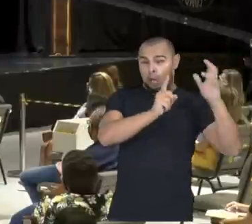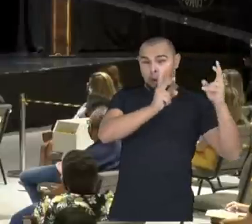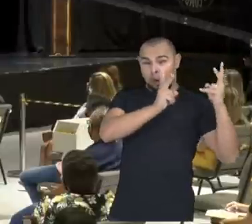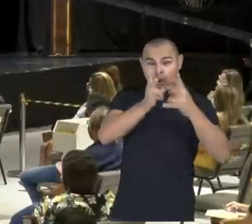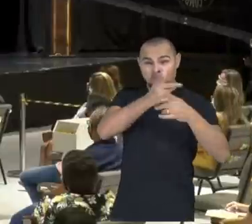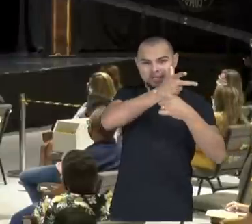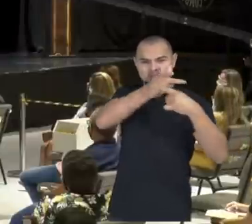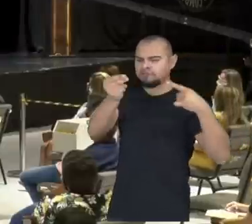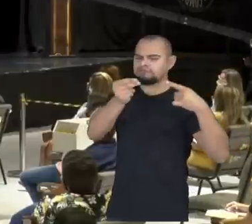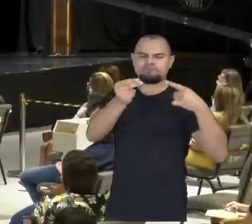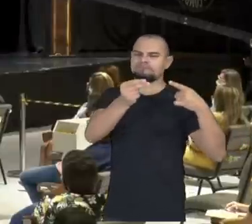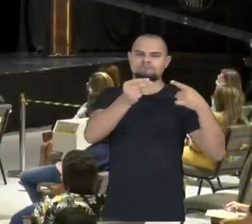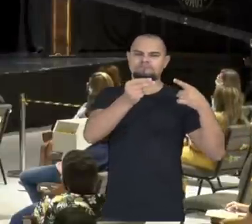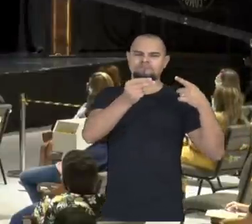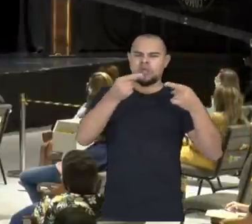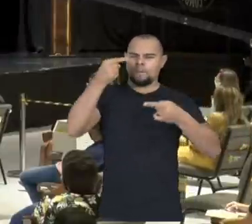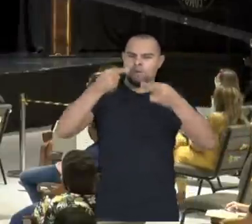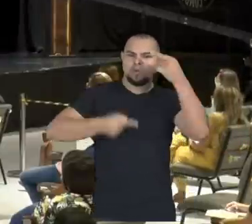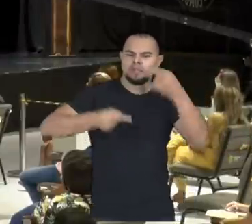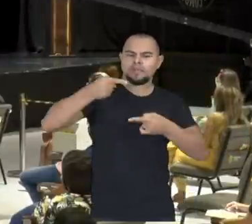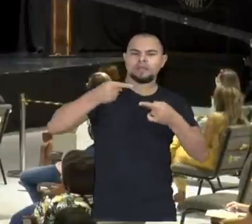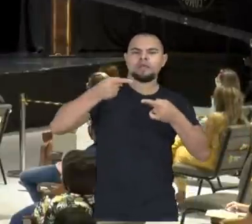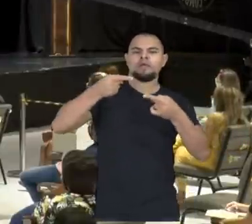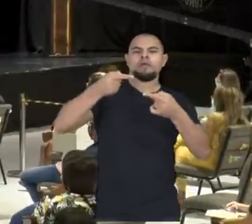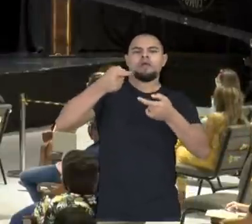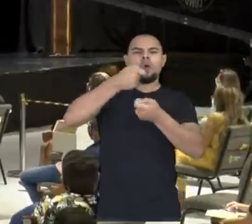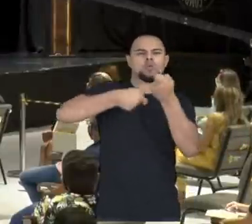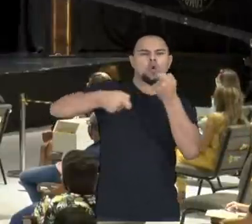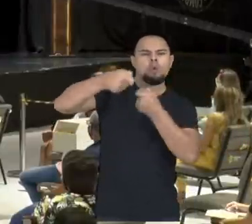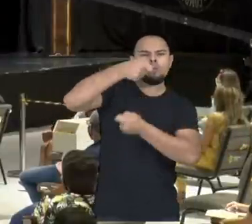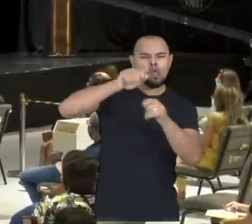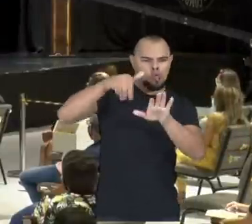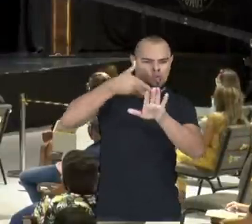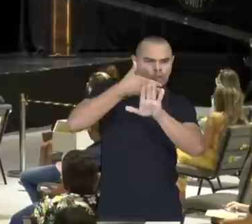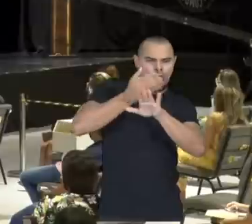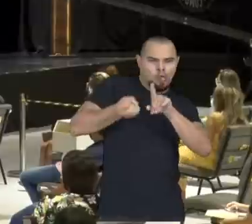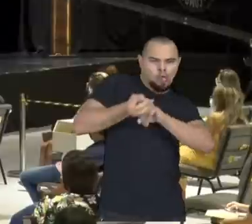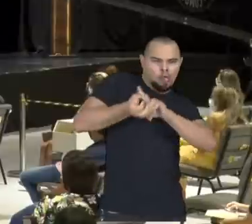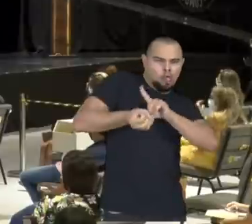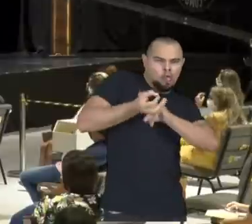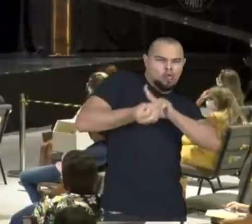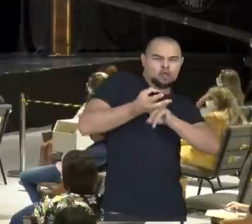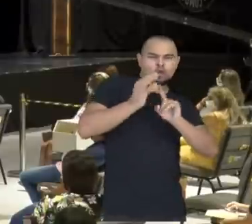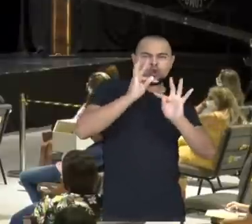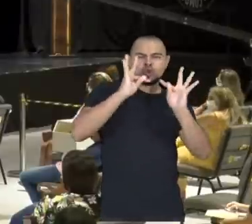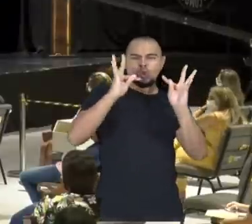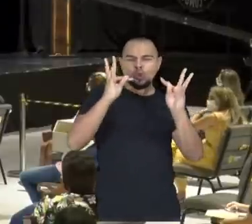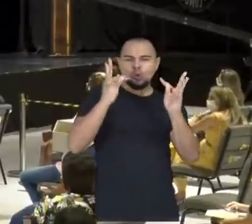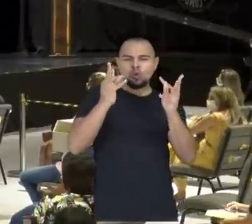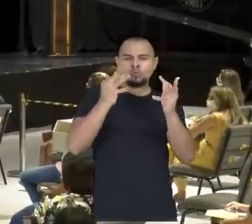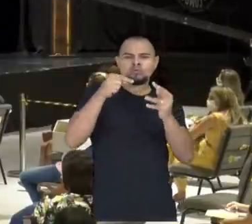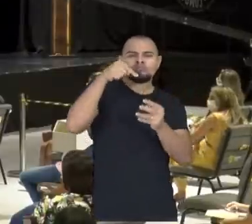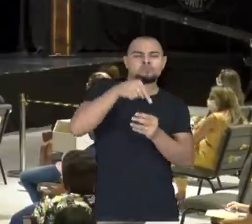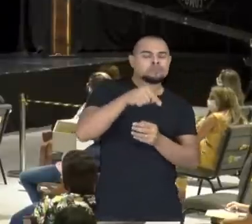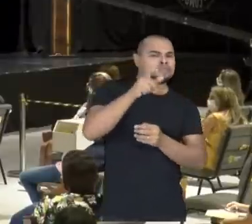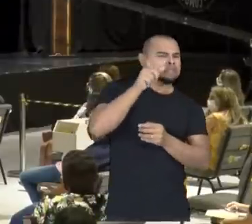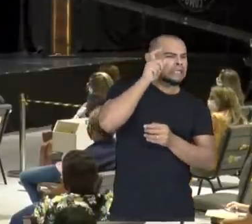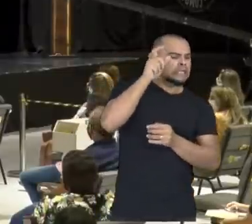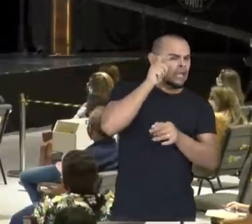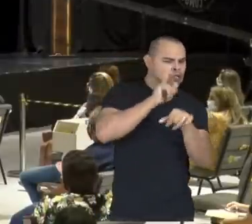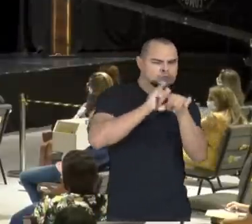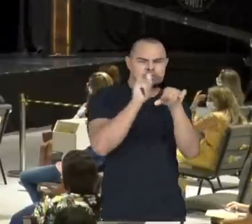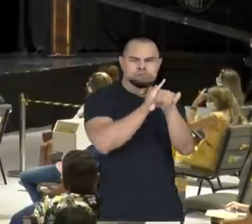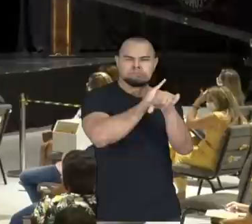A política, a economia iníqua, o que possa existir na face da terra, onde o diabo tenha feito muralhas